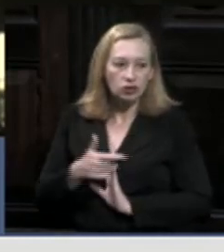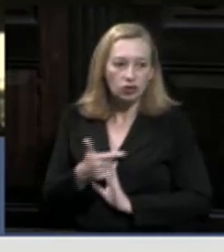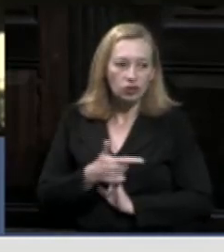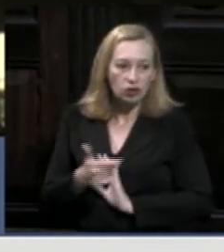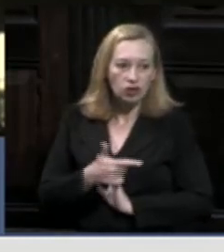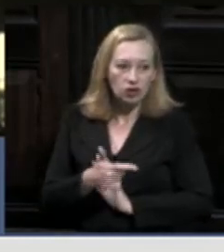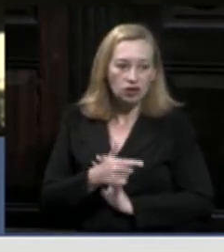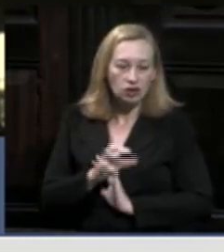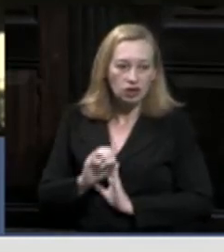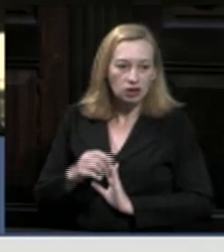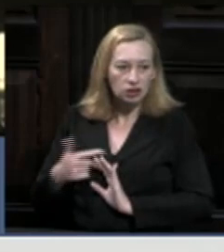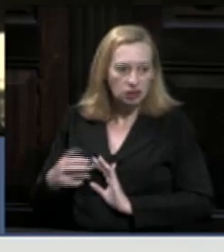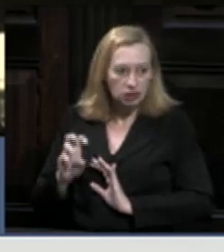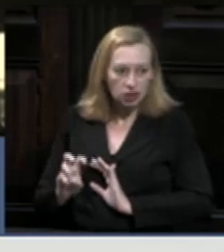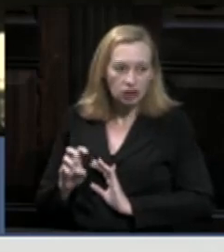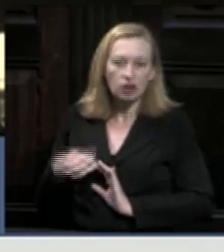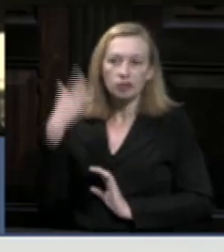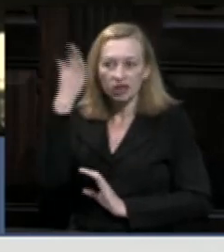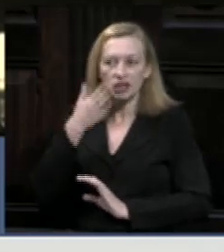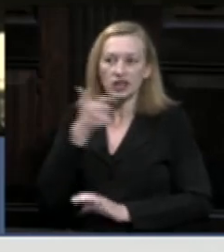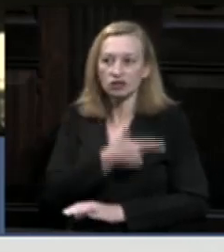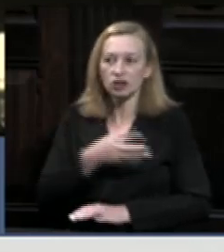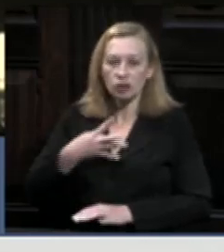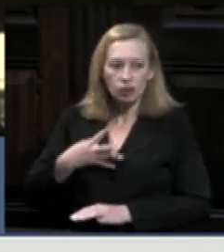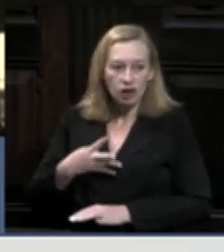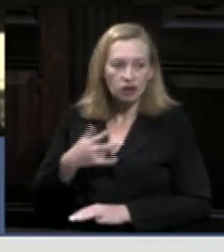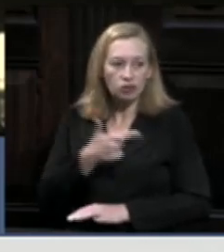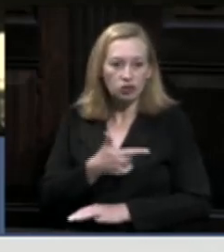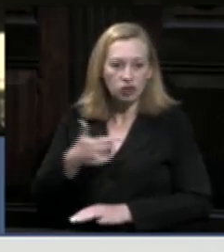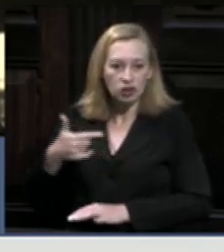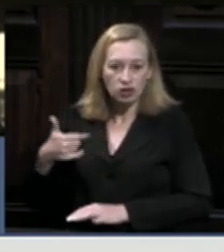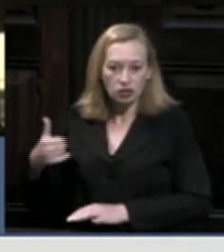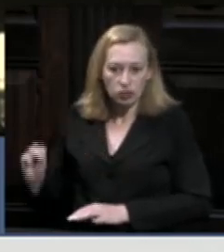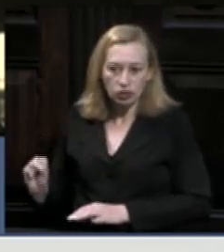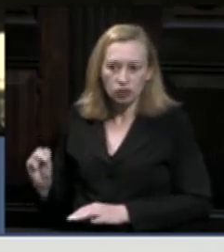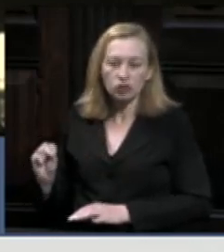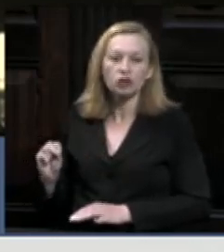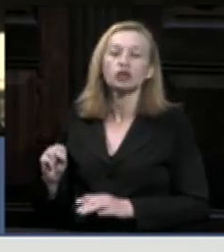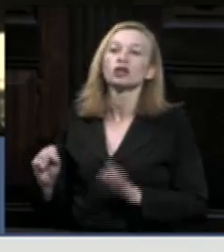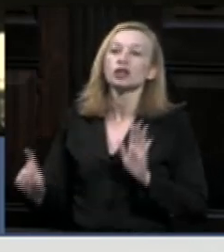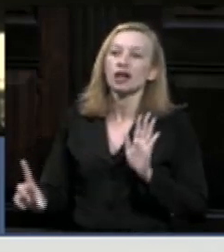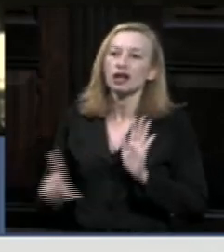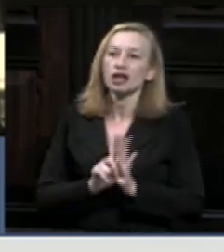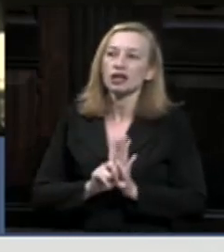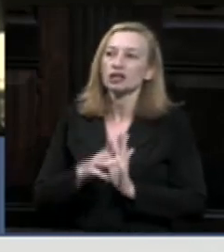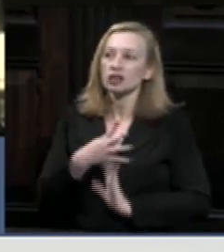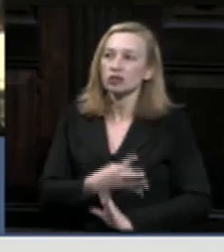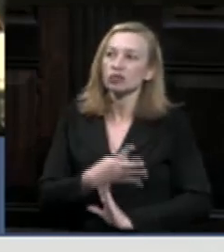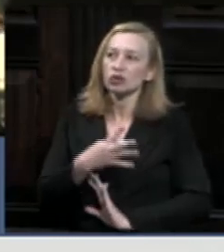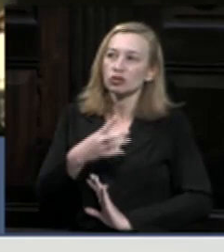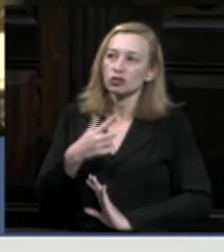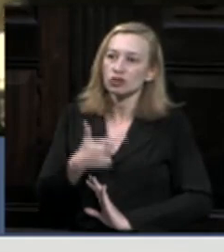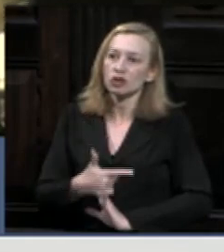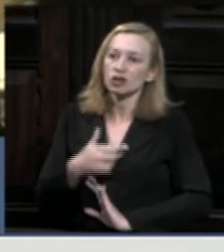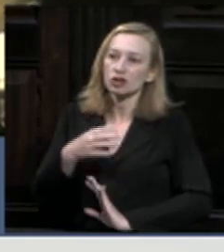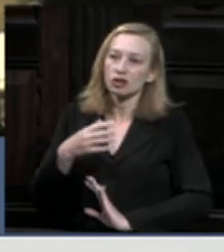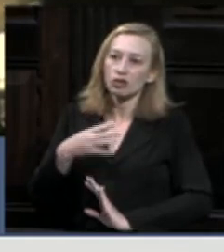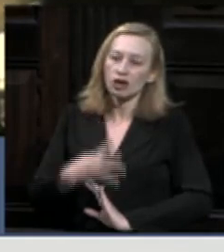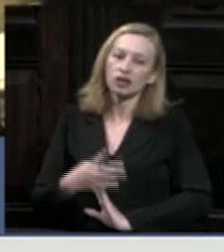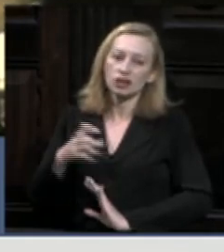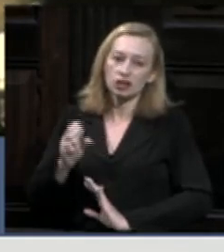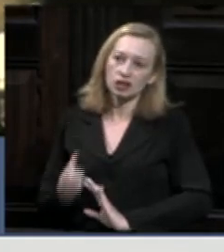mensagem 24 2018 que dispõe sobre a prorrogação da vigência da lei 5.346 de 11 de dezembro de 2008